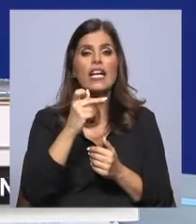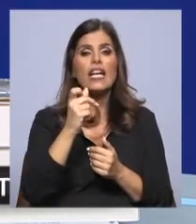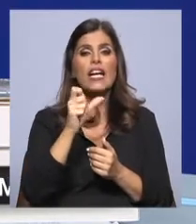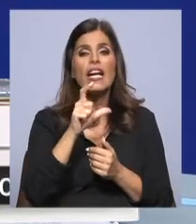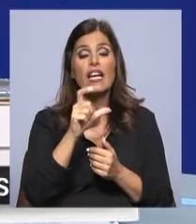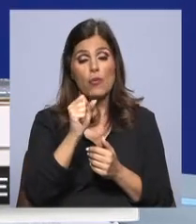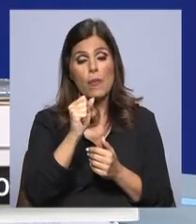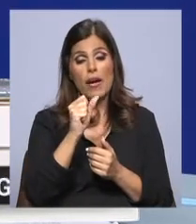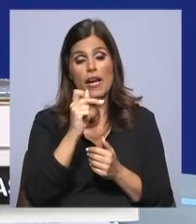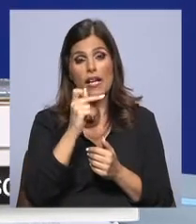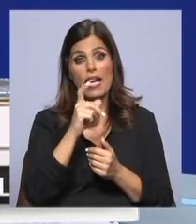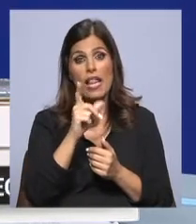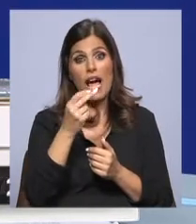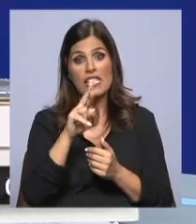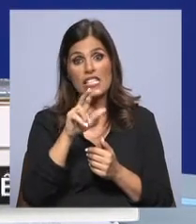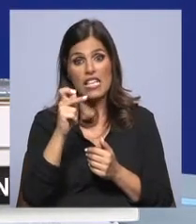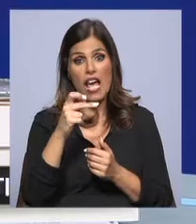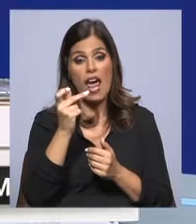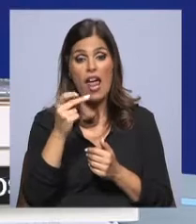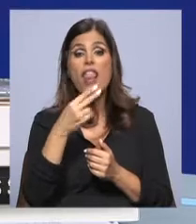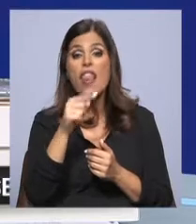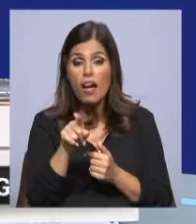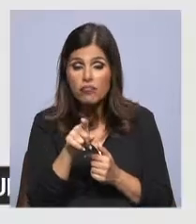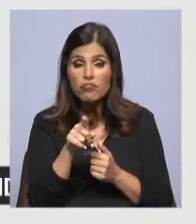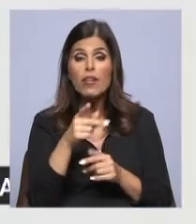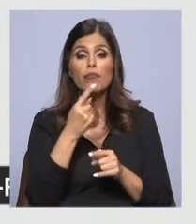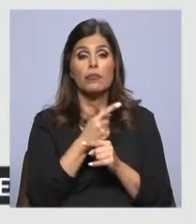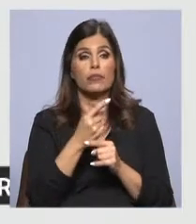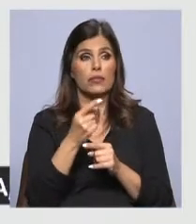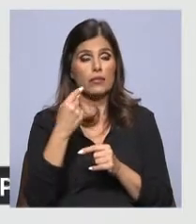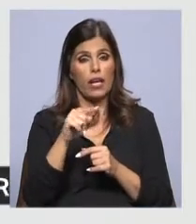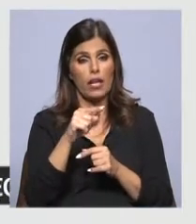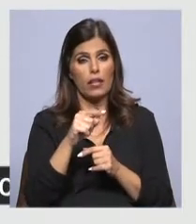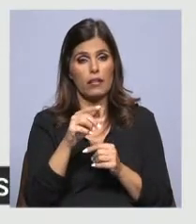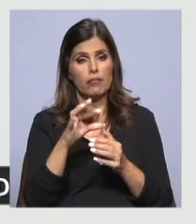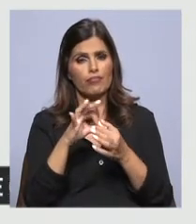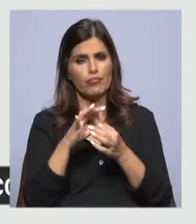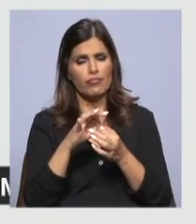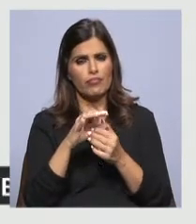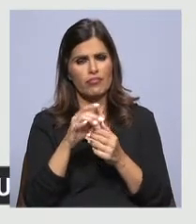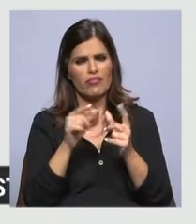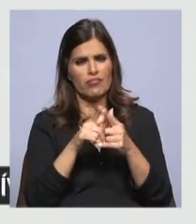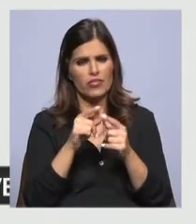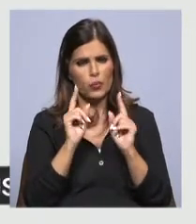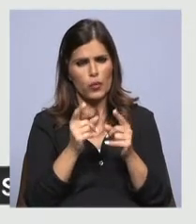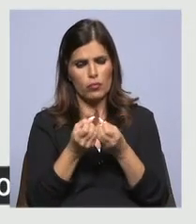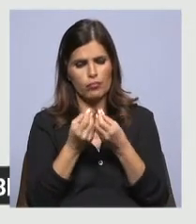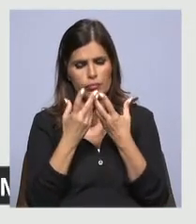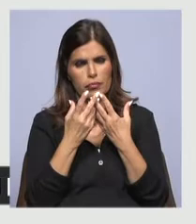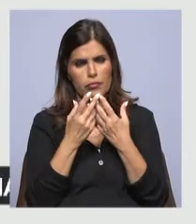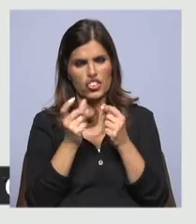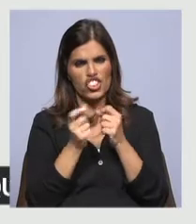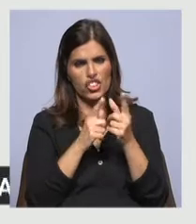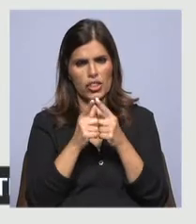que revelou é extraordinário. E vamos até ao encontro de um casal estelar que começou a sua vida como sendo duas estrelas